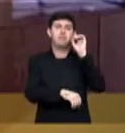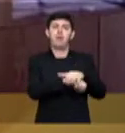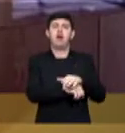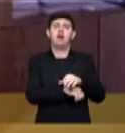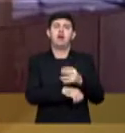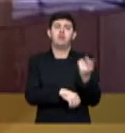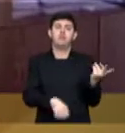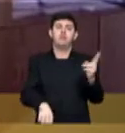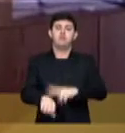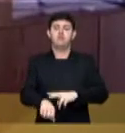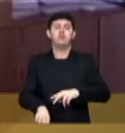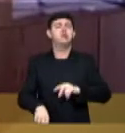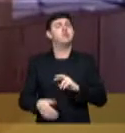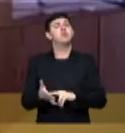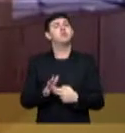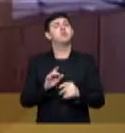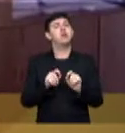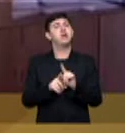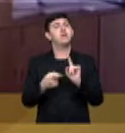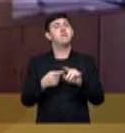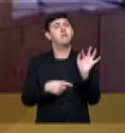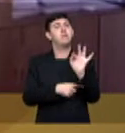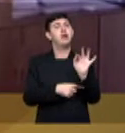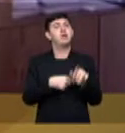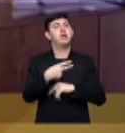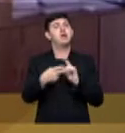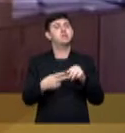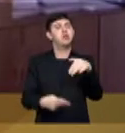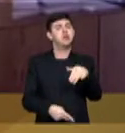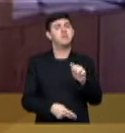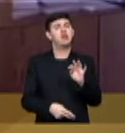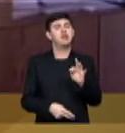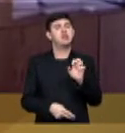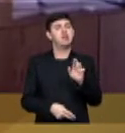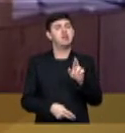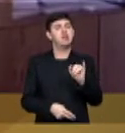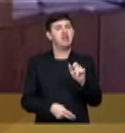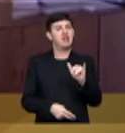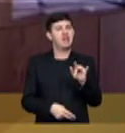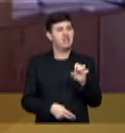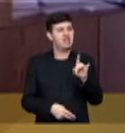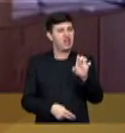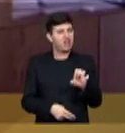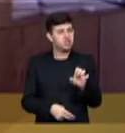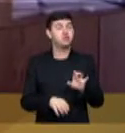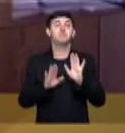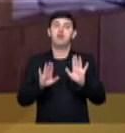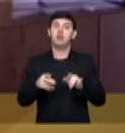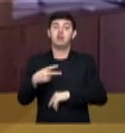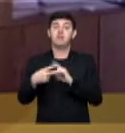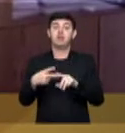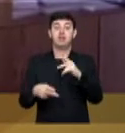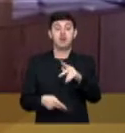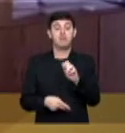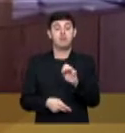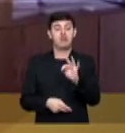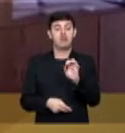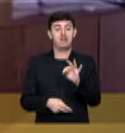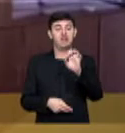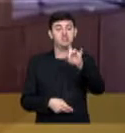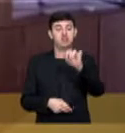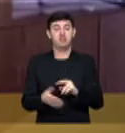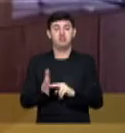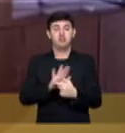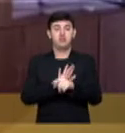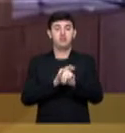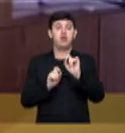vezes, uma pela sua formalidade e outra pela sua materialidade. Mas não é só. Temos aqui também patente a chamada violação da liberdade de